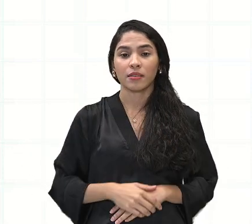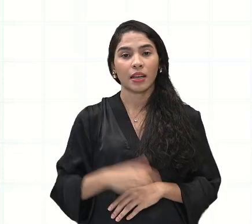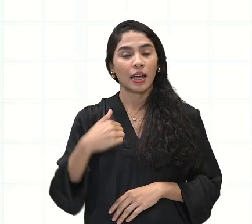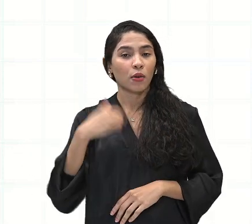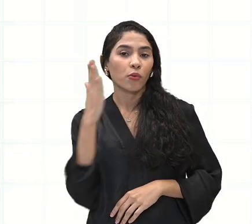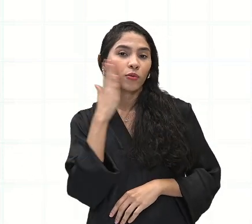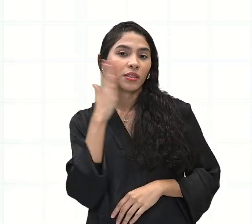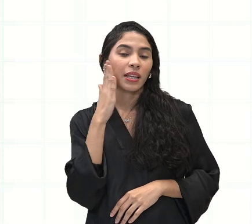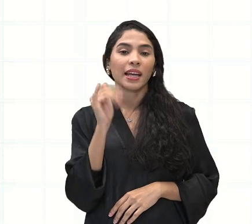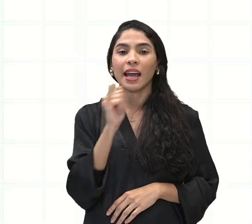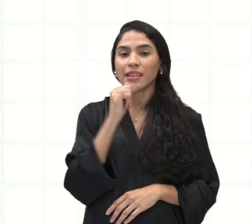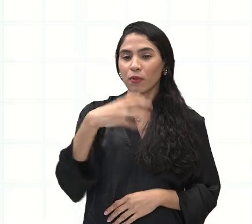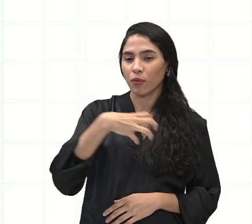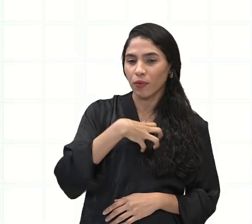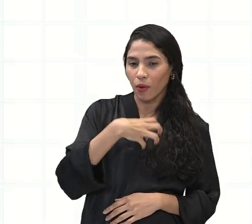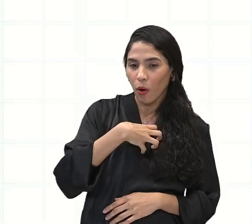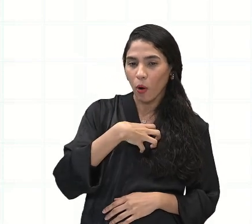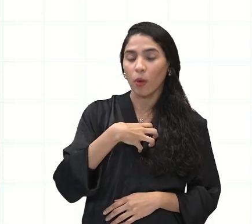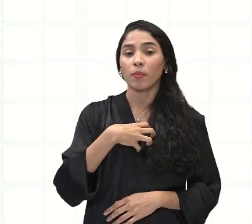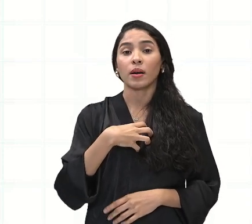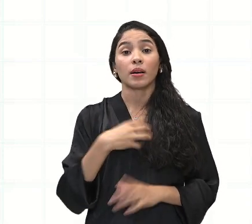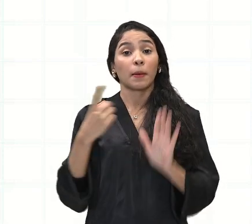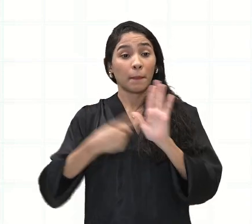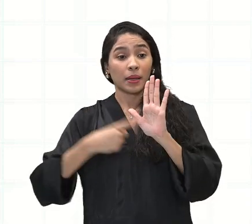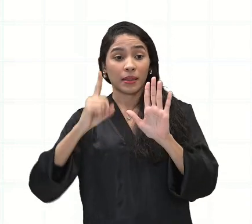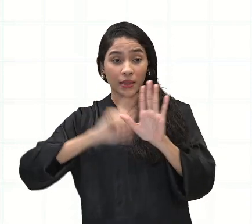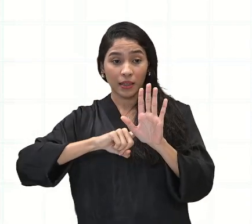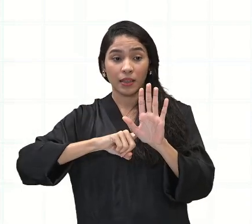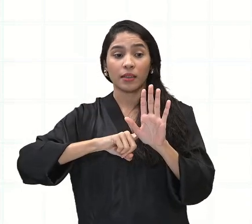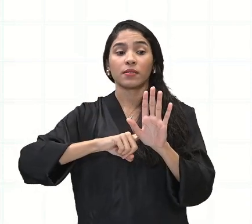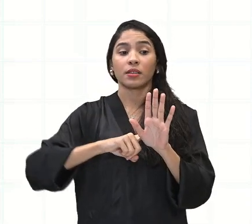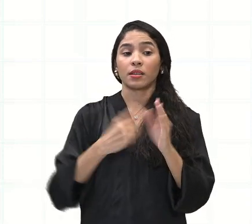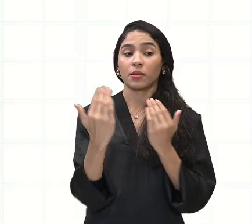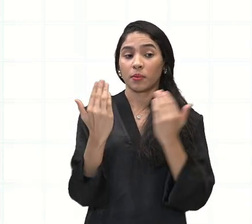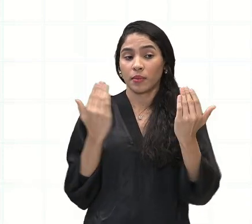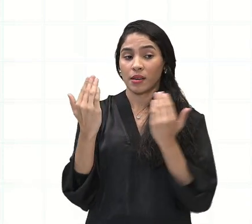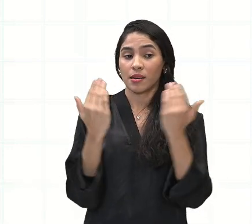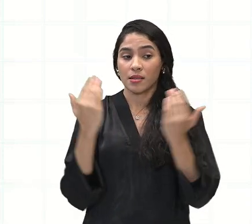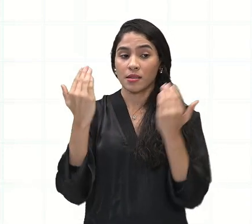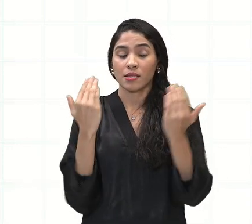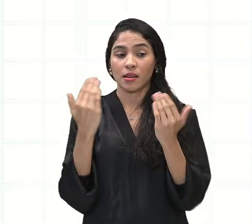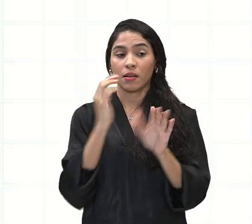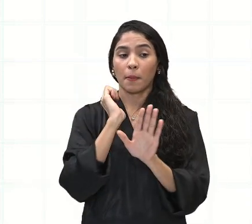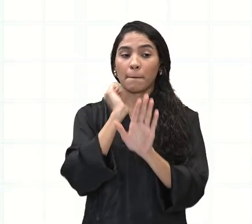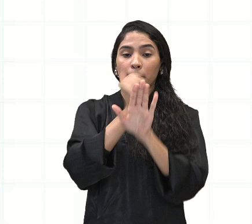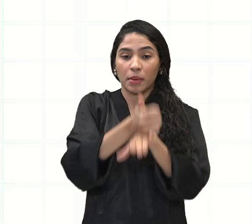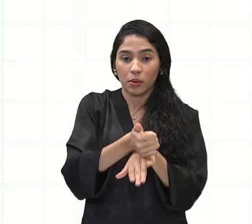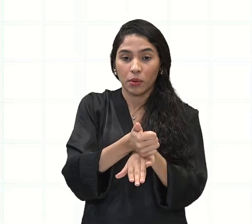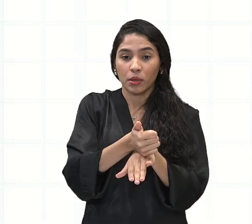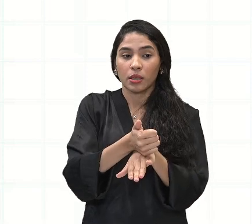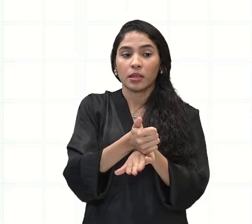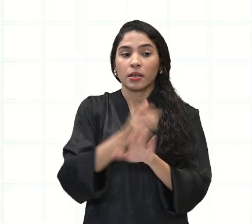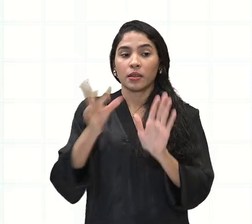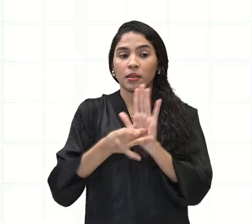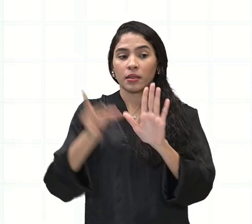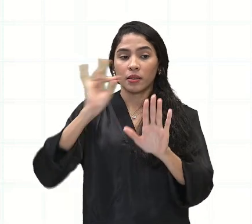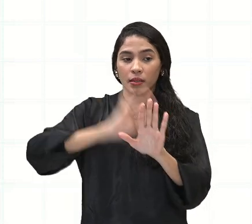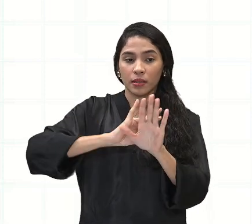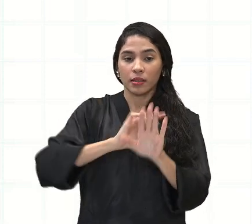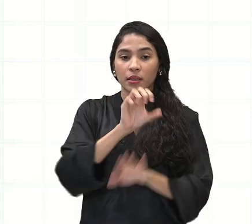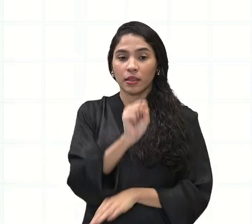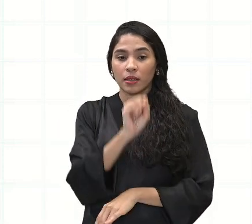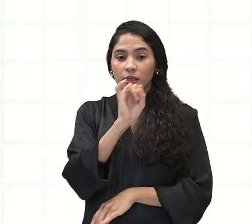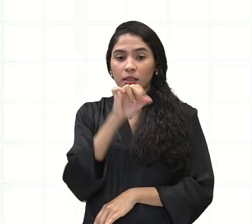com sentido, eu sei que eu estou lidando com metáfora, com comparação, com metonímia, catacrese,